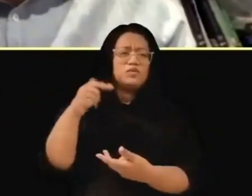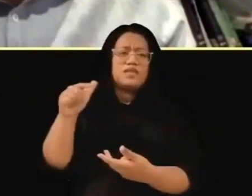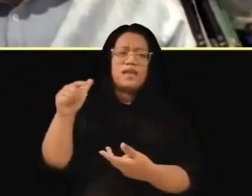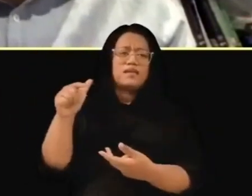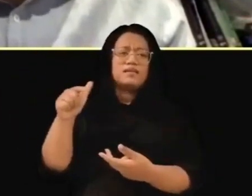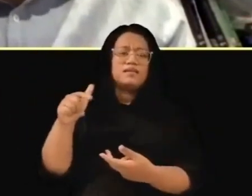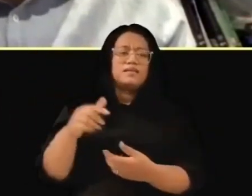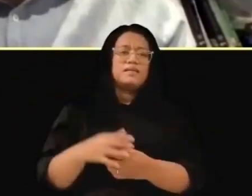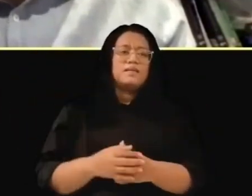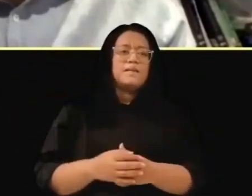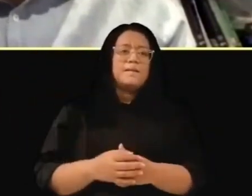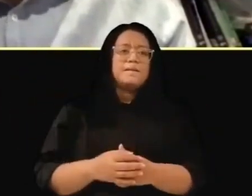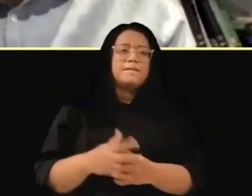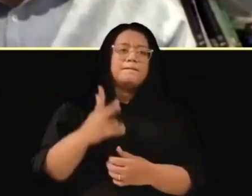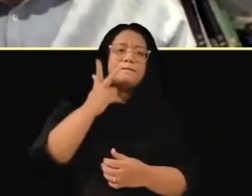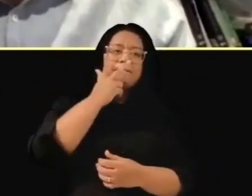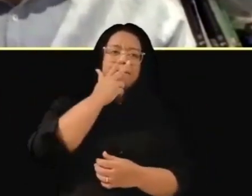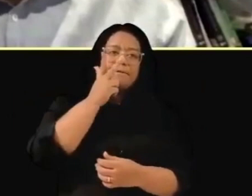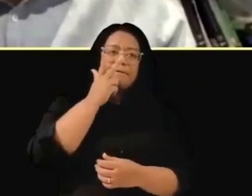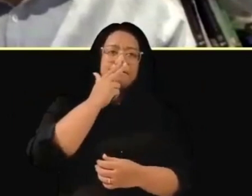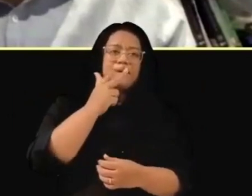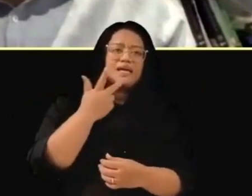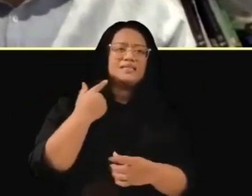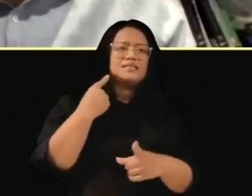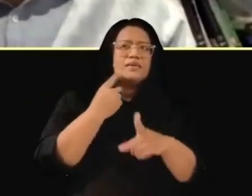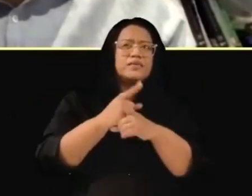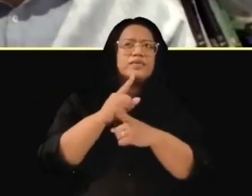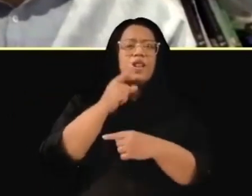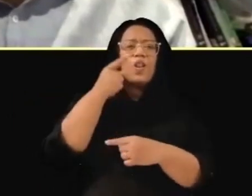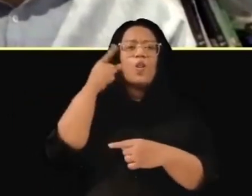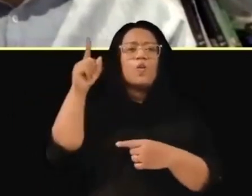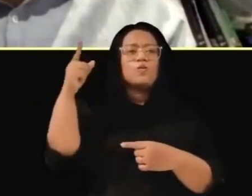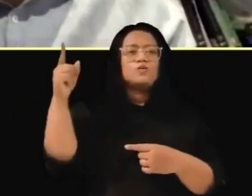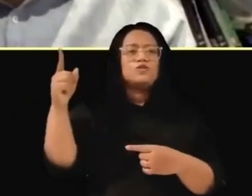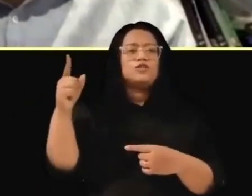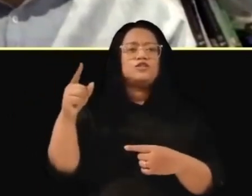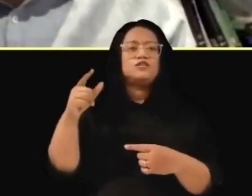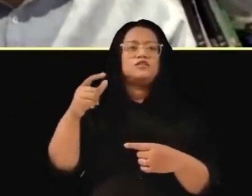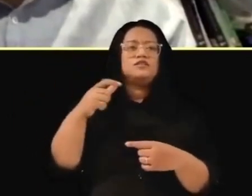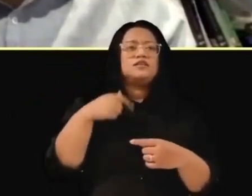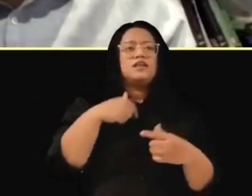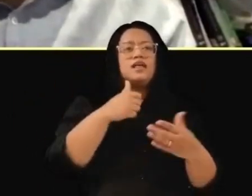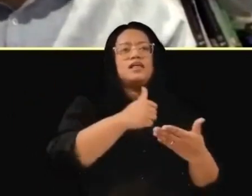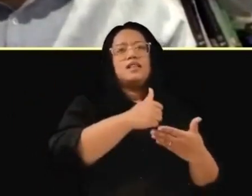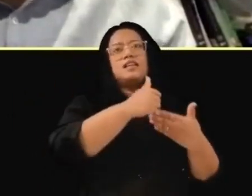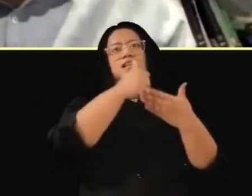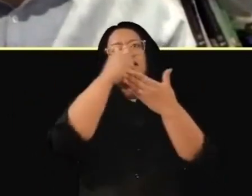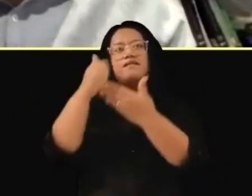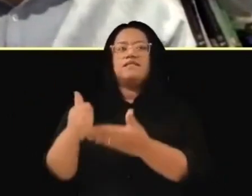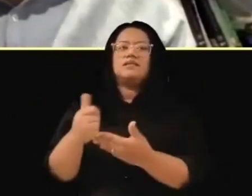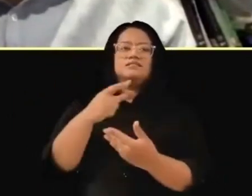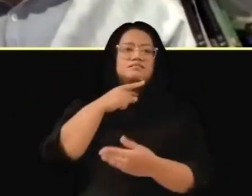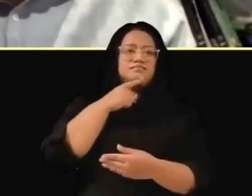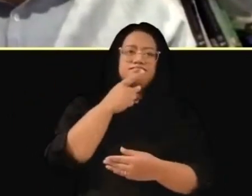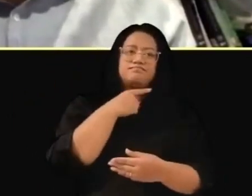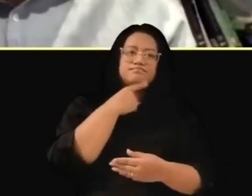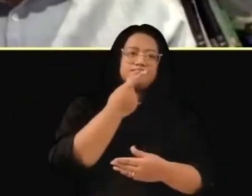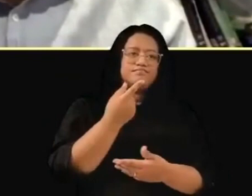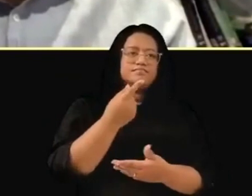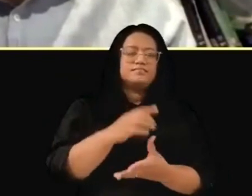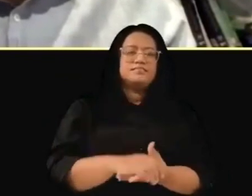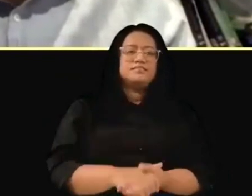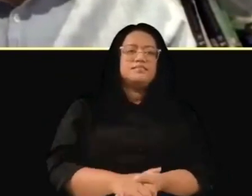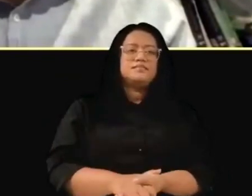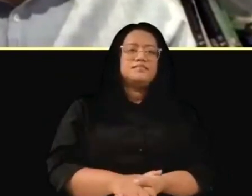parece encontrar um pouquinho longe, né? Bem longe, na verdade. Não temos também capacidade de deslocamento, de levar pessoas até lá. Já temos,